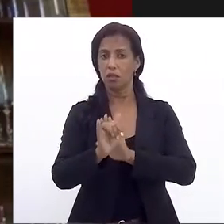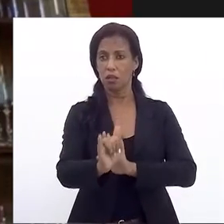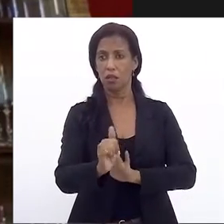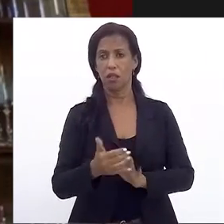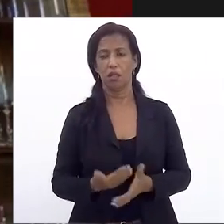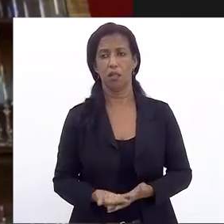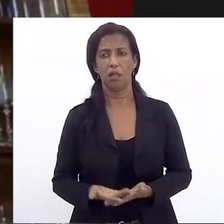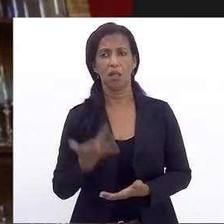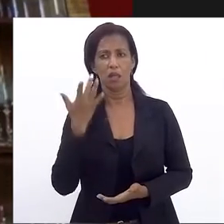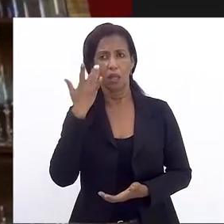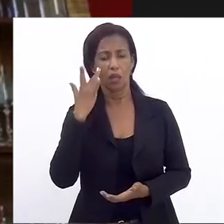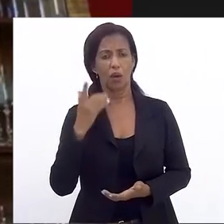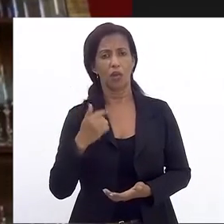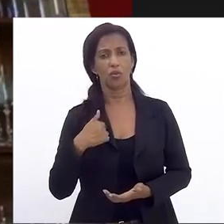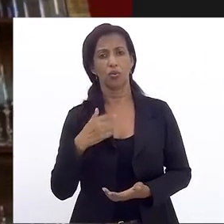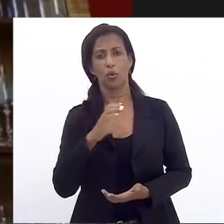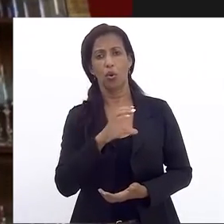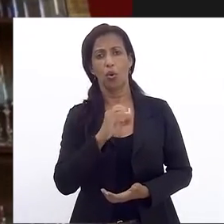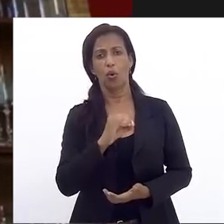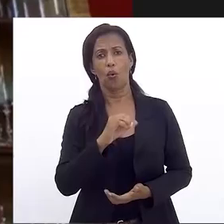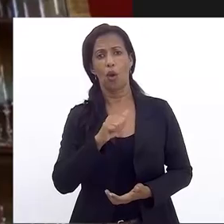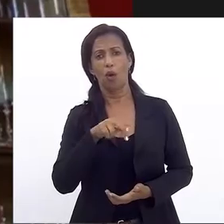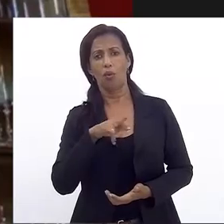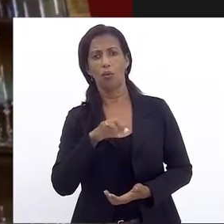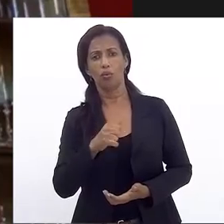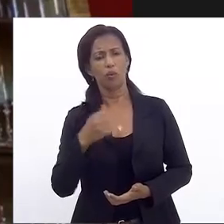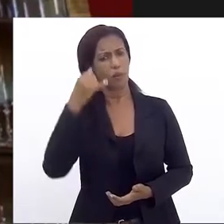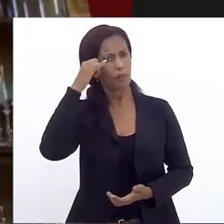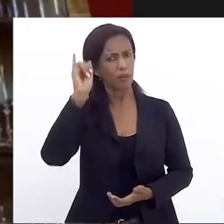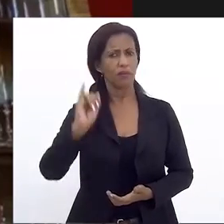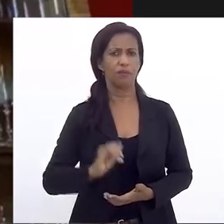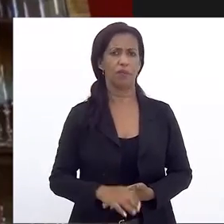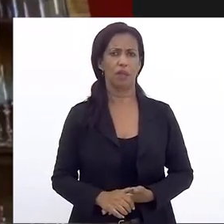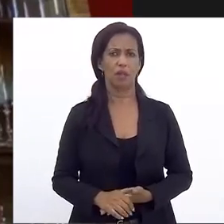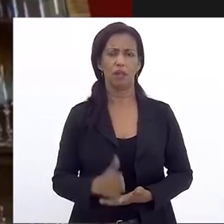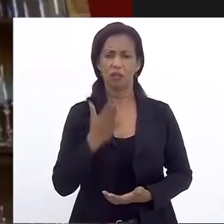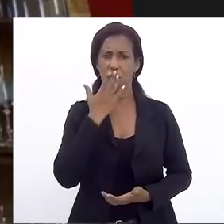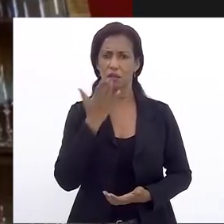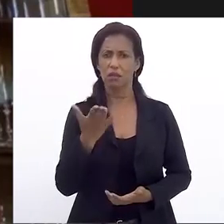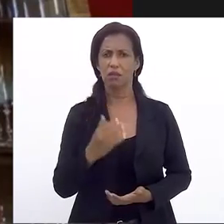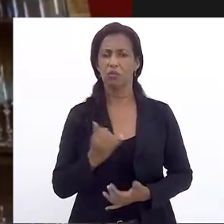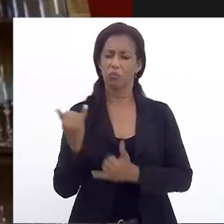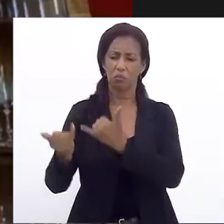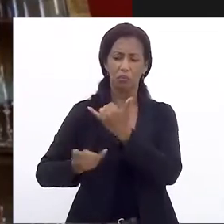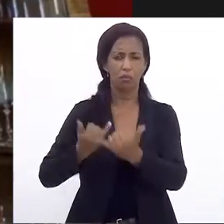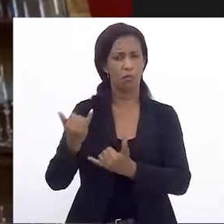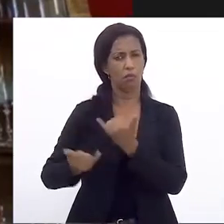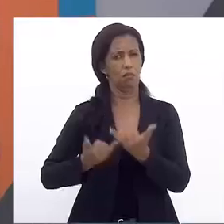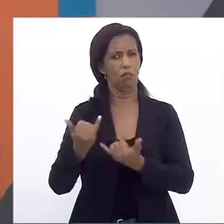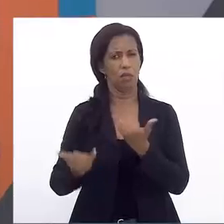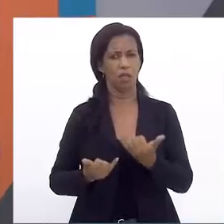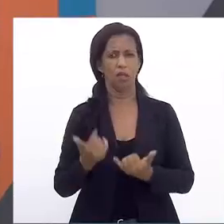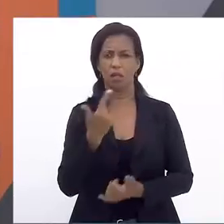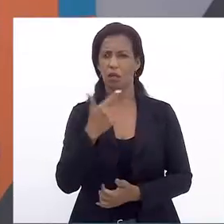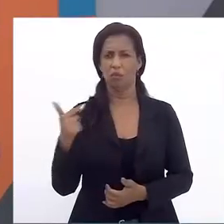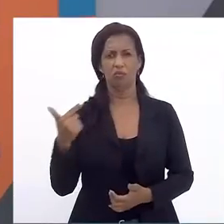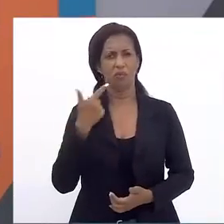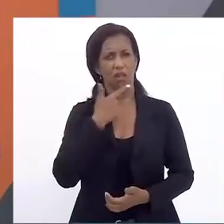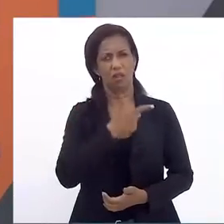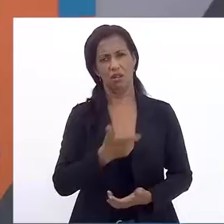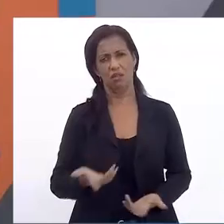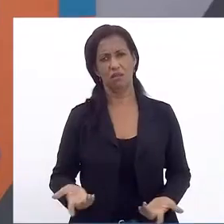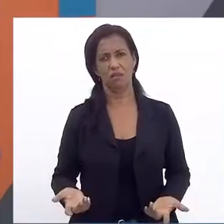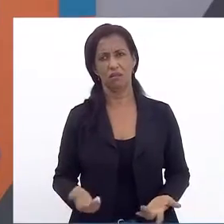coautora, para poder evitar esse tipo de brincadeira sem graça, de mau gosto. E não